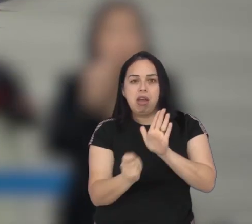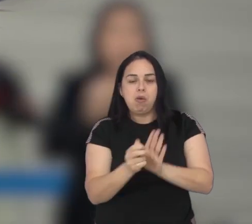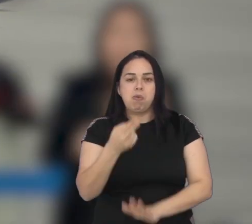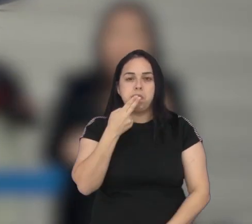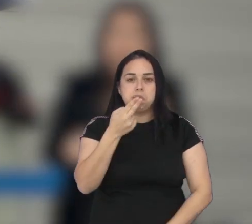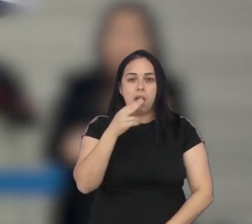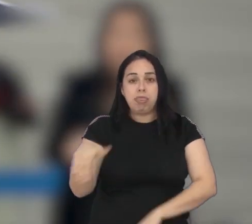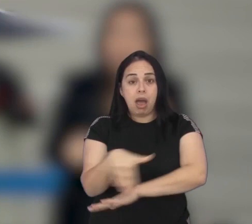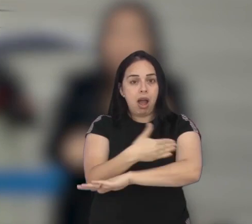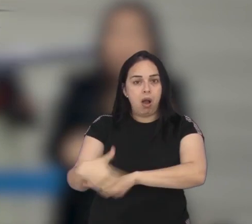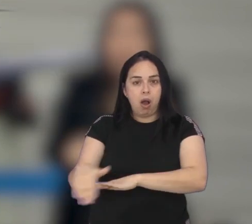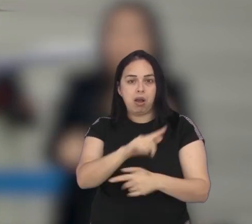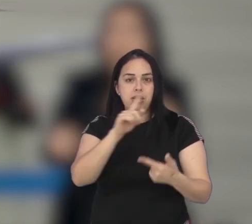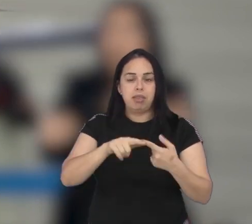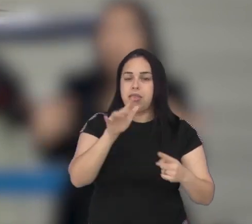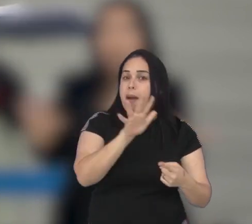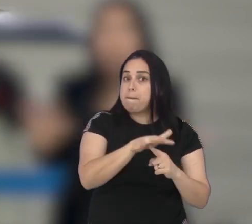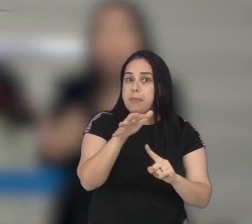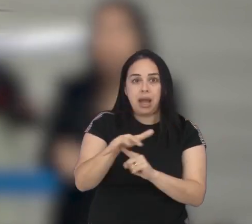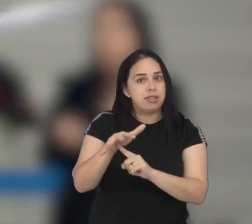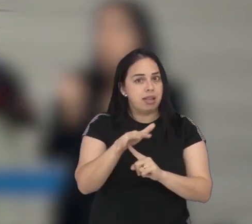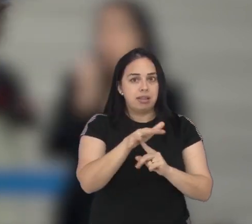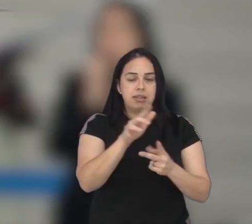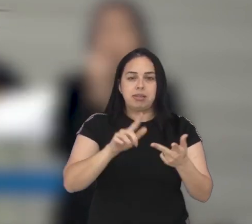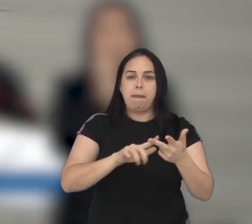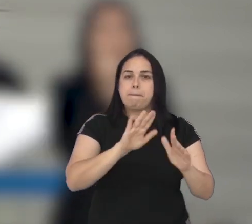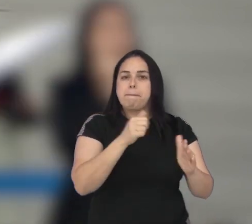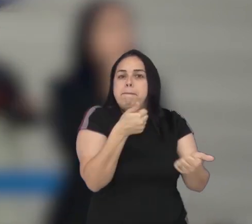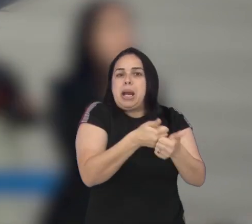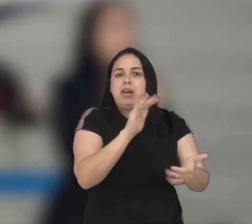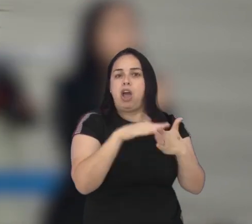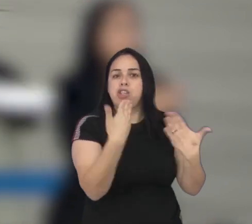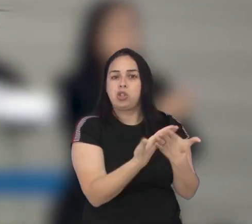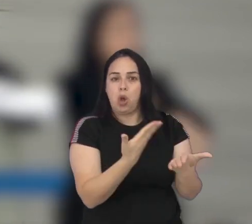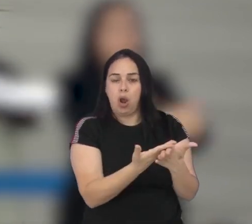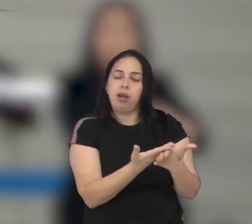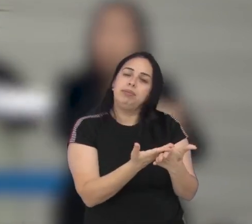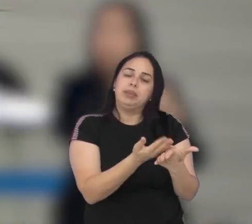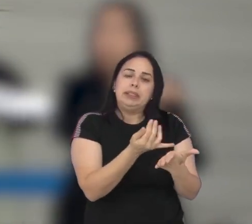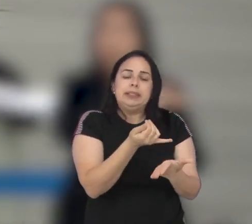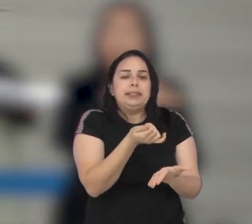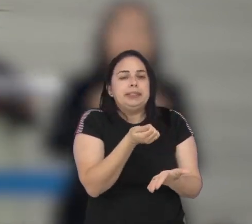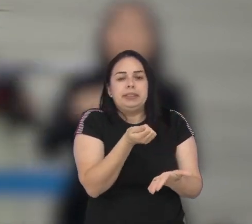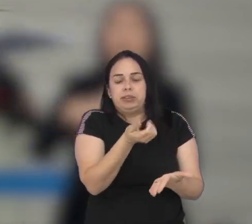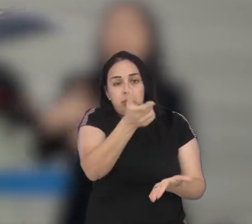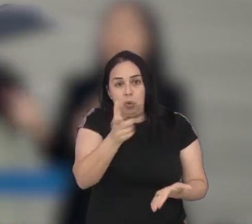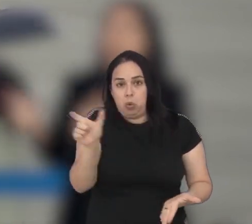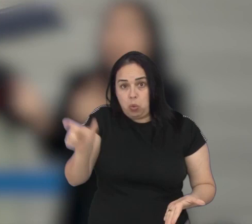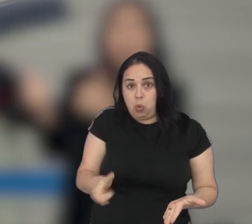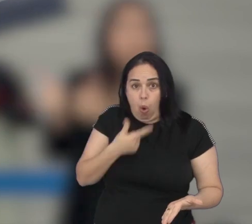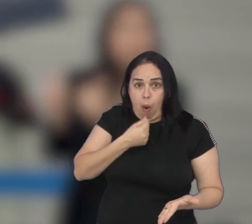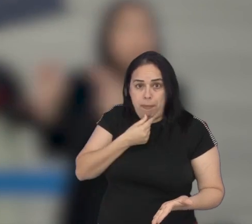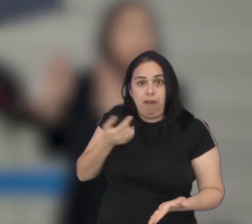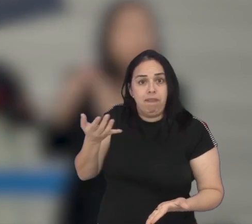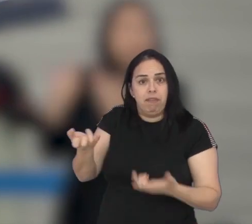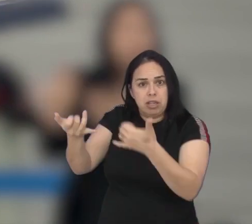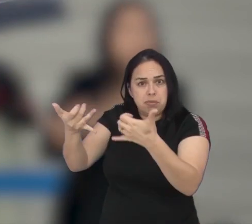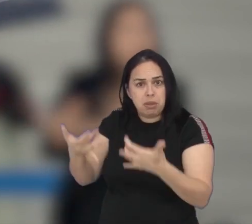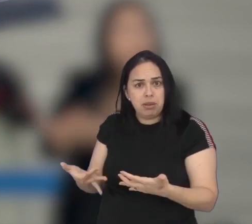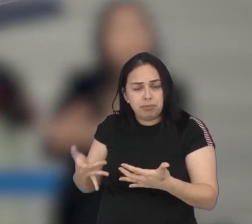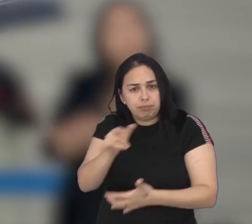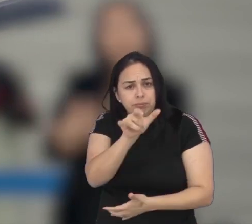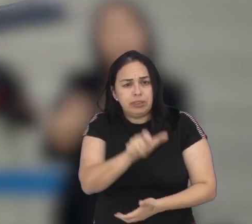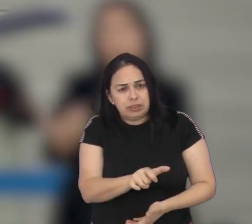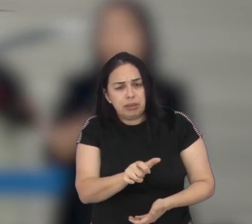estar fumando no meio da rua, nas praças, perto de escolas, como o